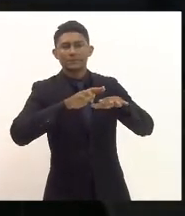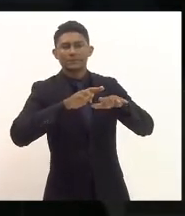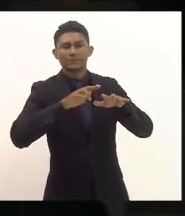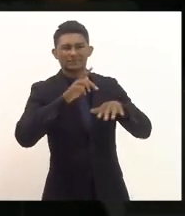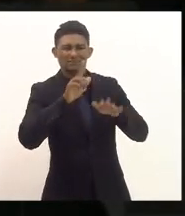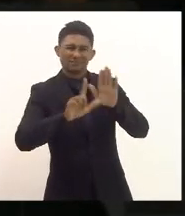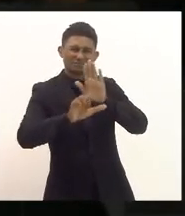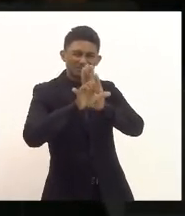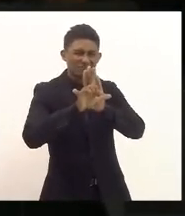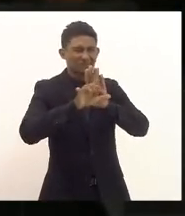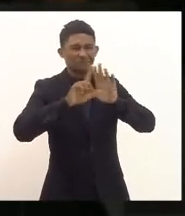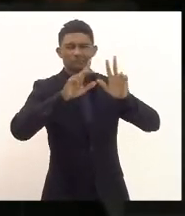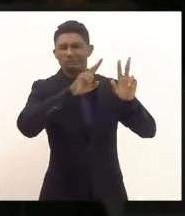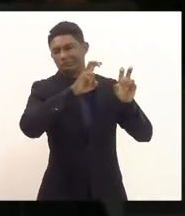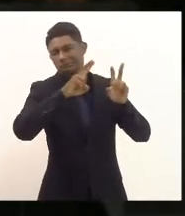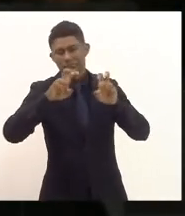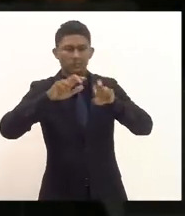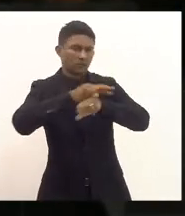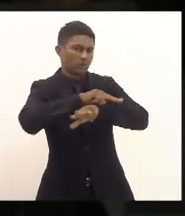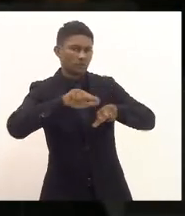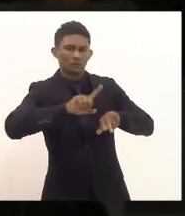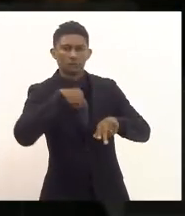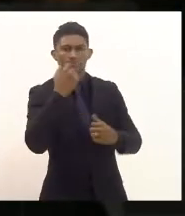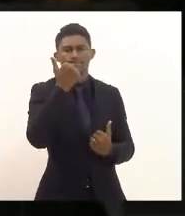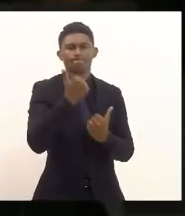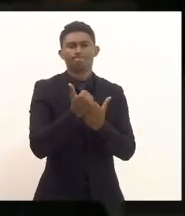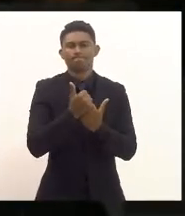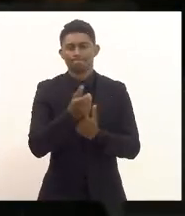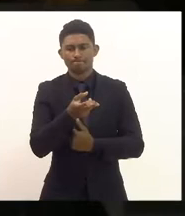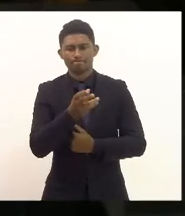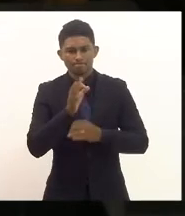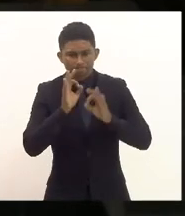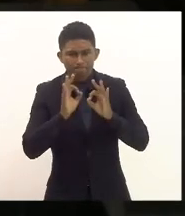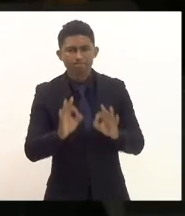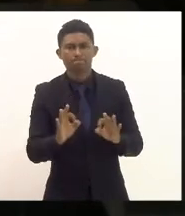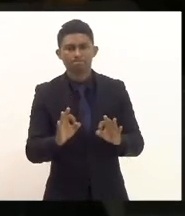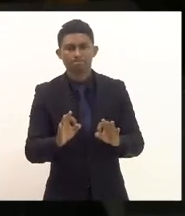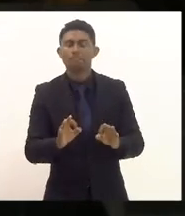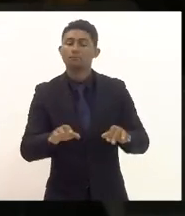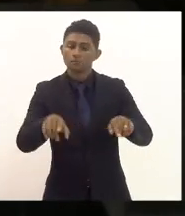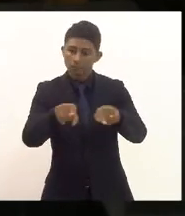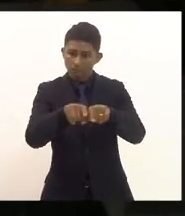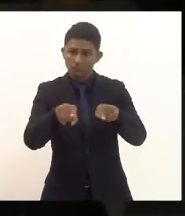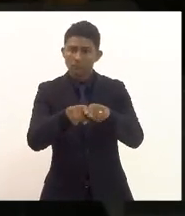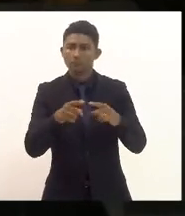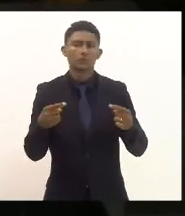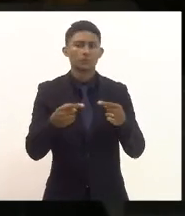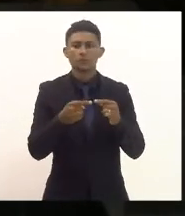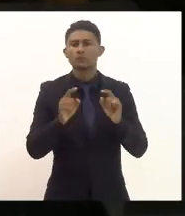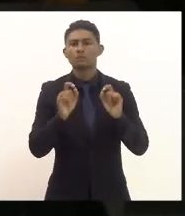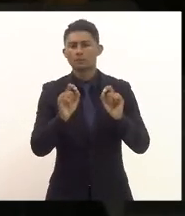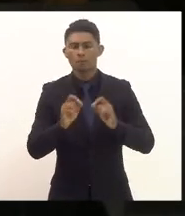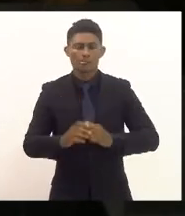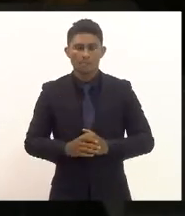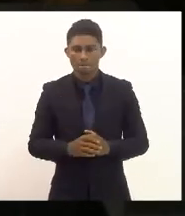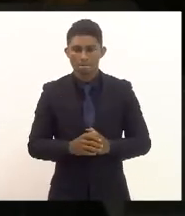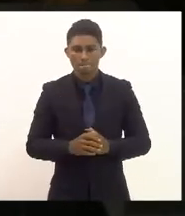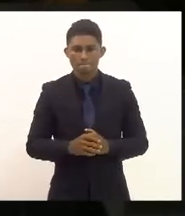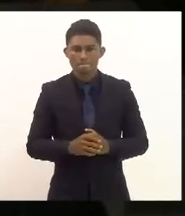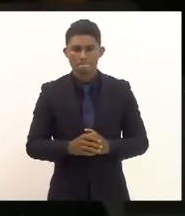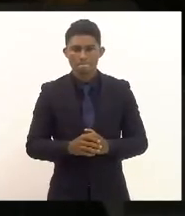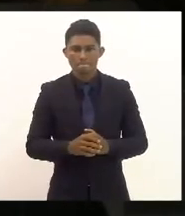legislação inclusive daqueles daqueles que dispõe e sobre